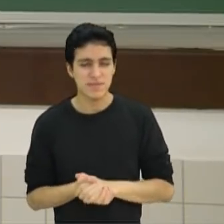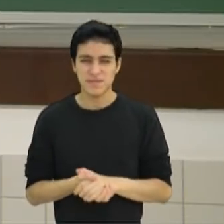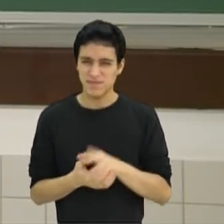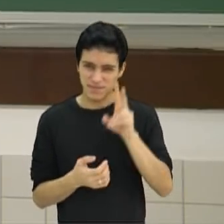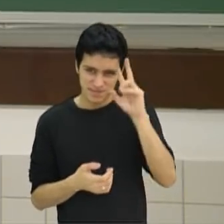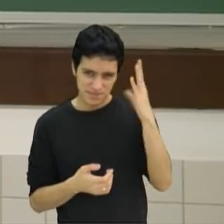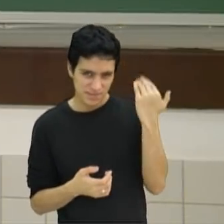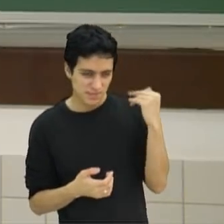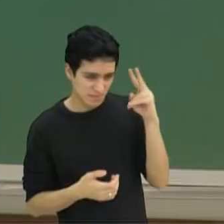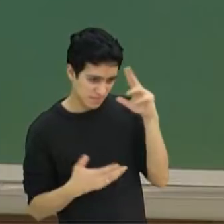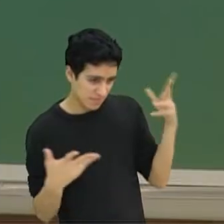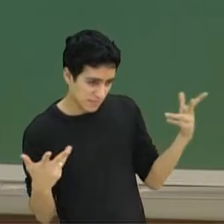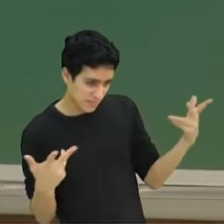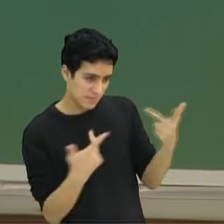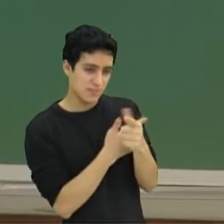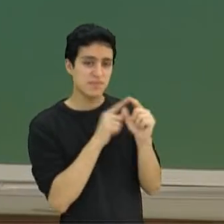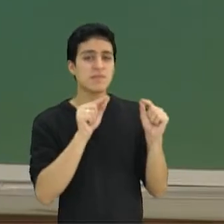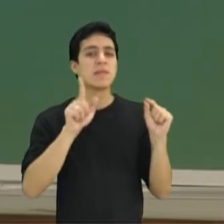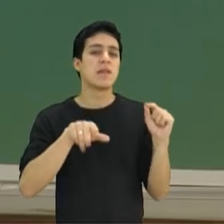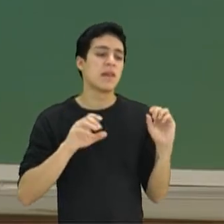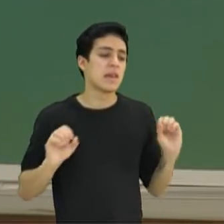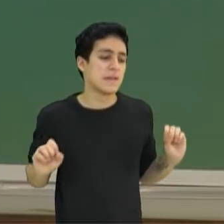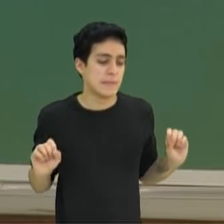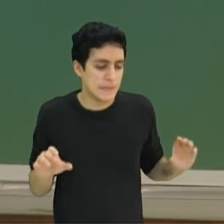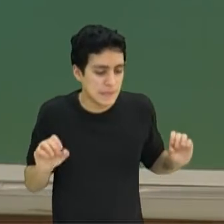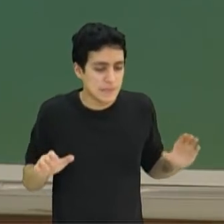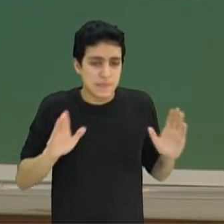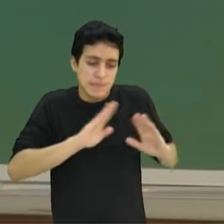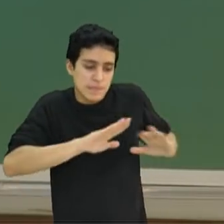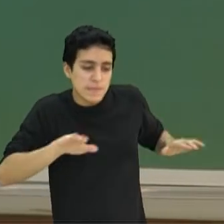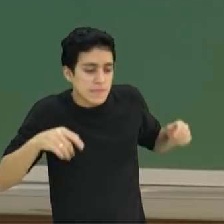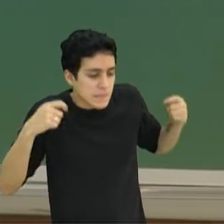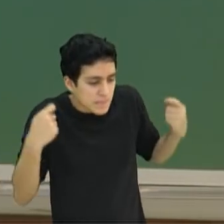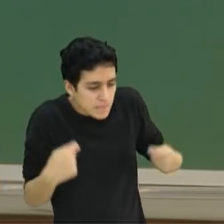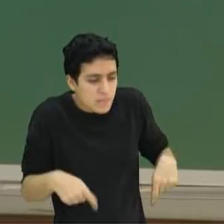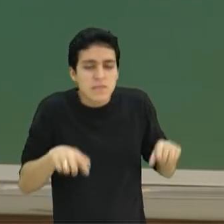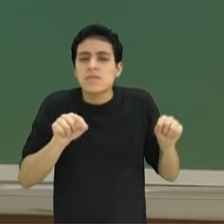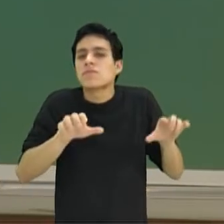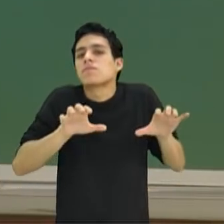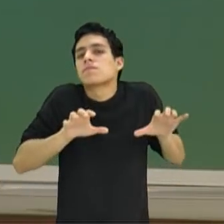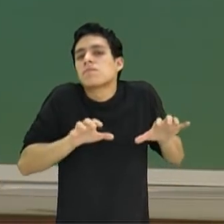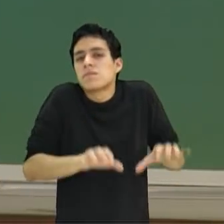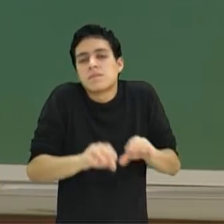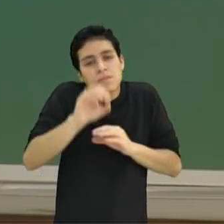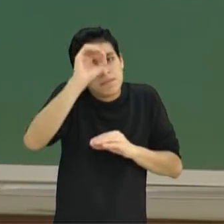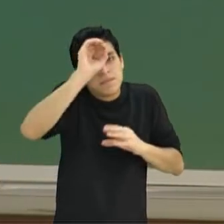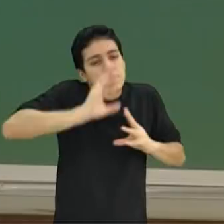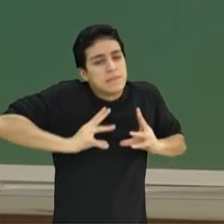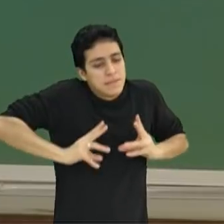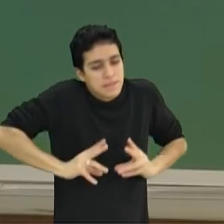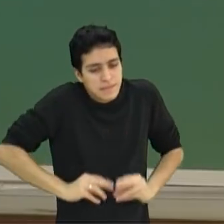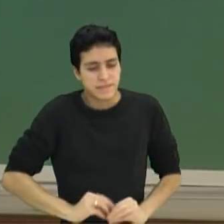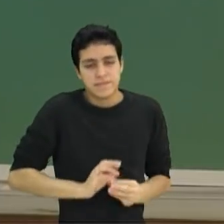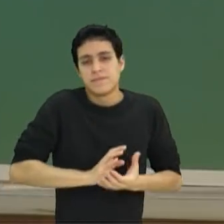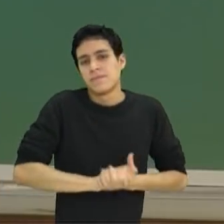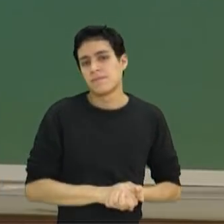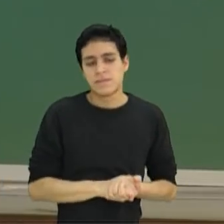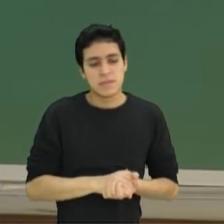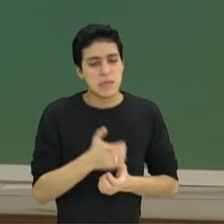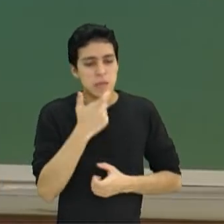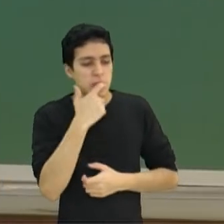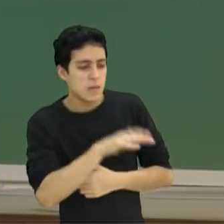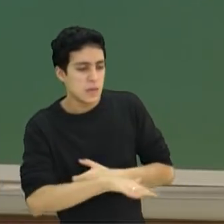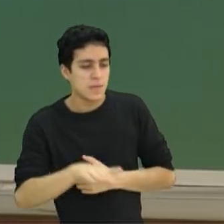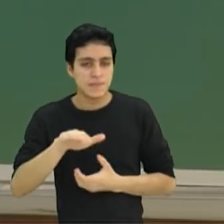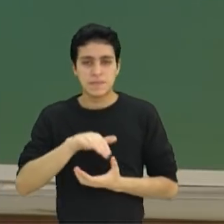que o conto maravilhoso tinha a ideia de educar. Então, as crianças tinham que ser realmente assim, inocentes,